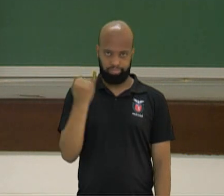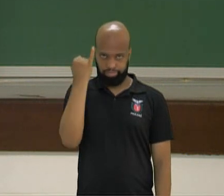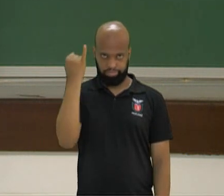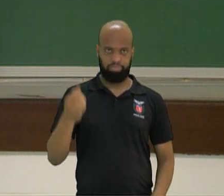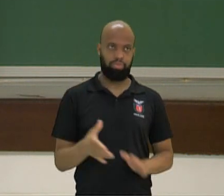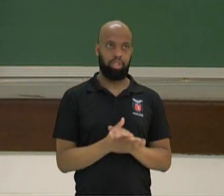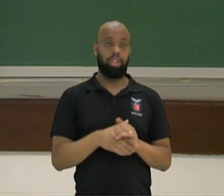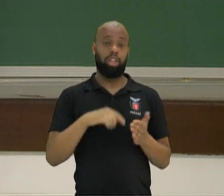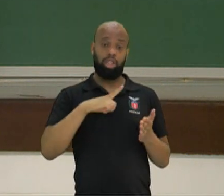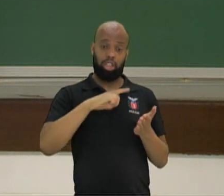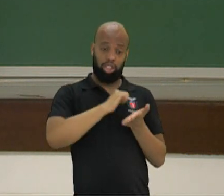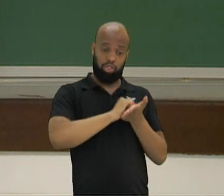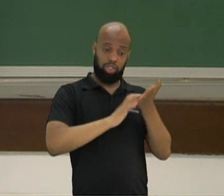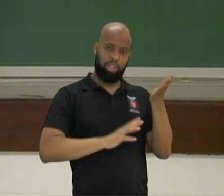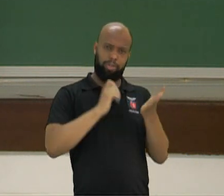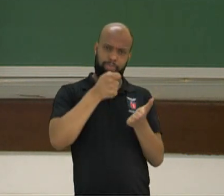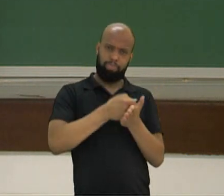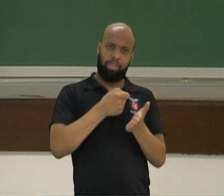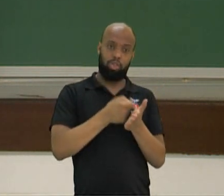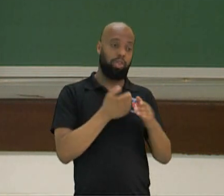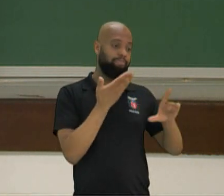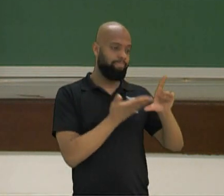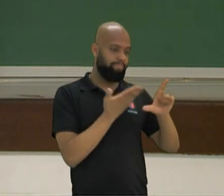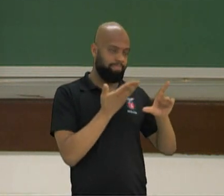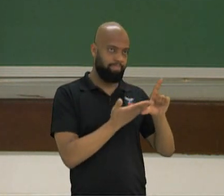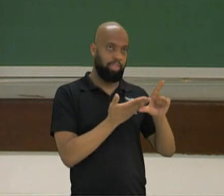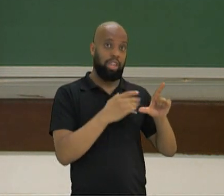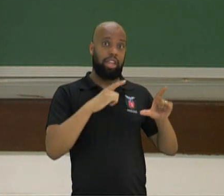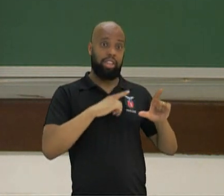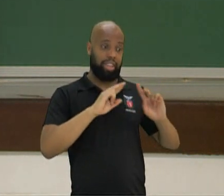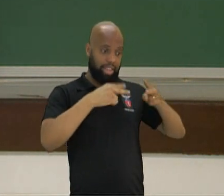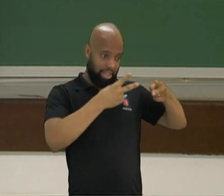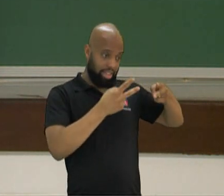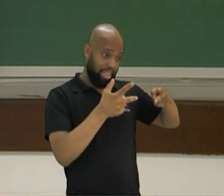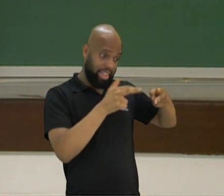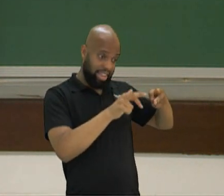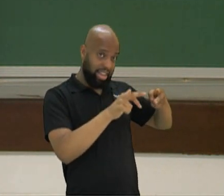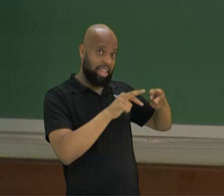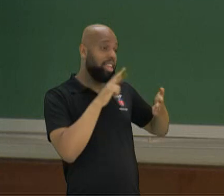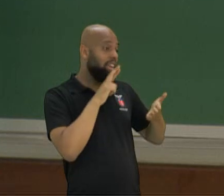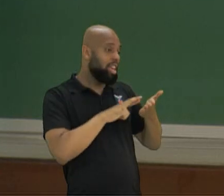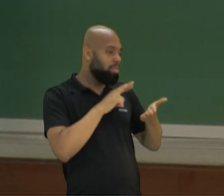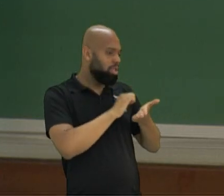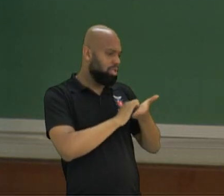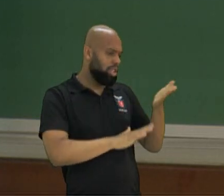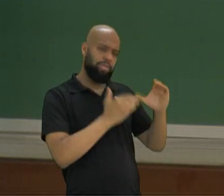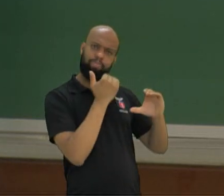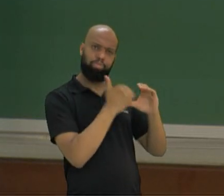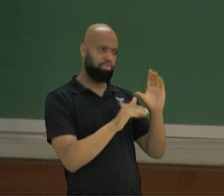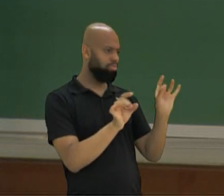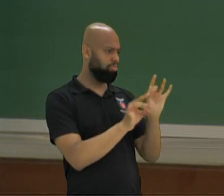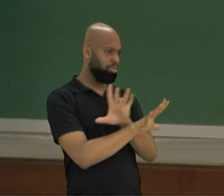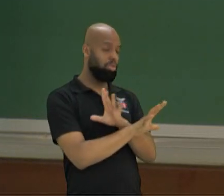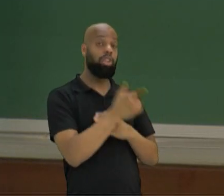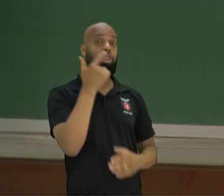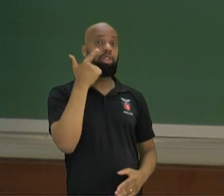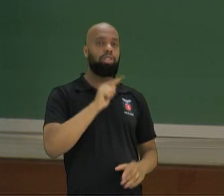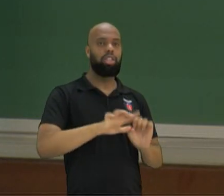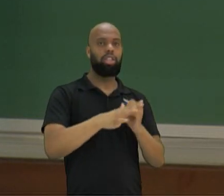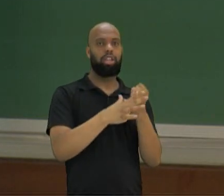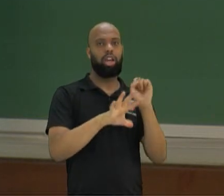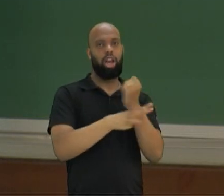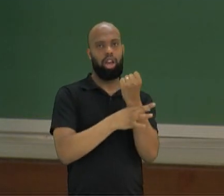A atividade obrigatória no Classroom, pessoal. Clica no link, executa a atividade e envia, para que você possa então garantir